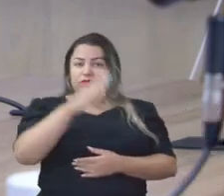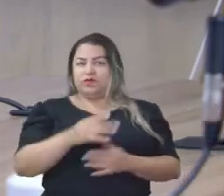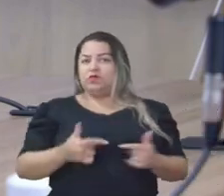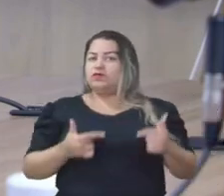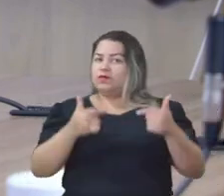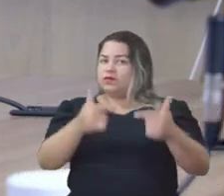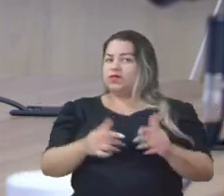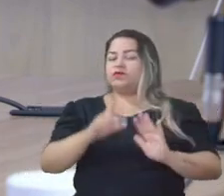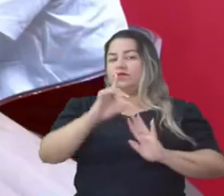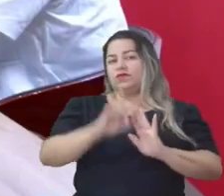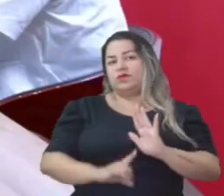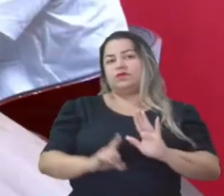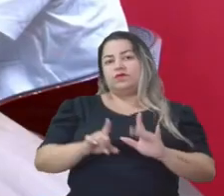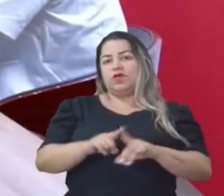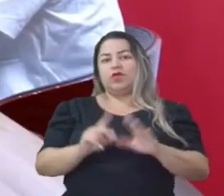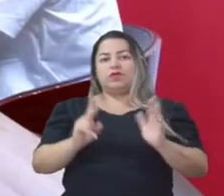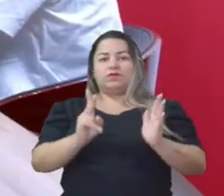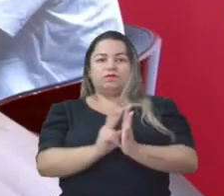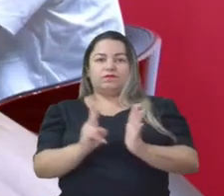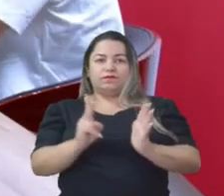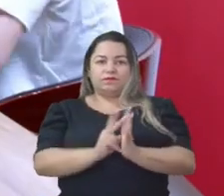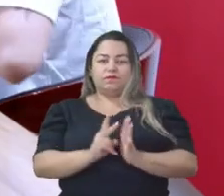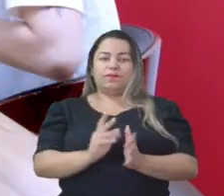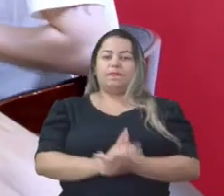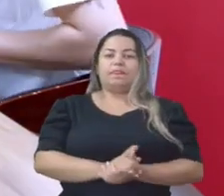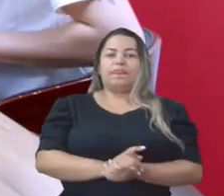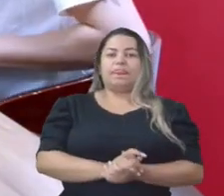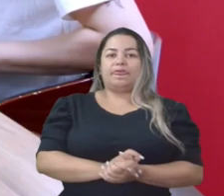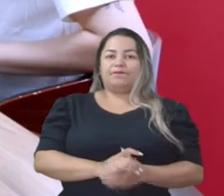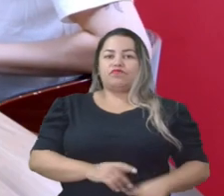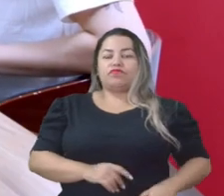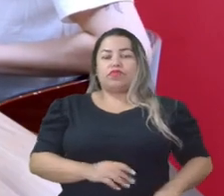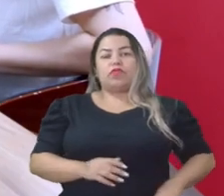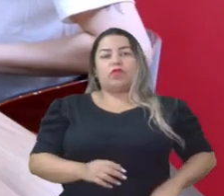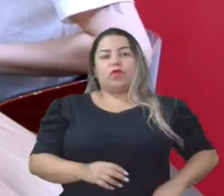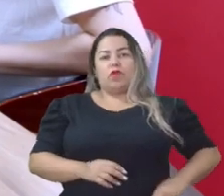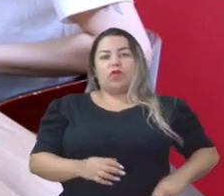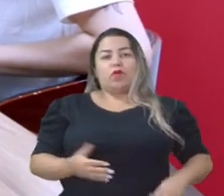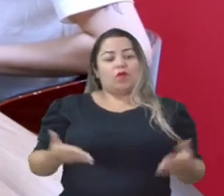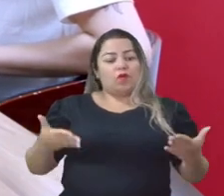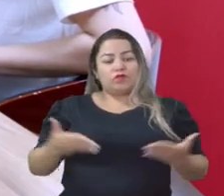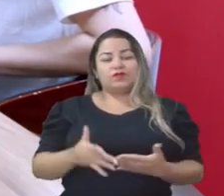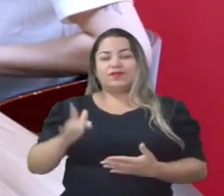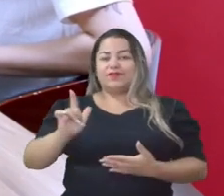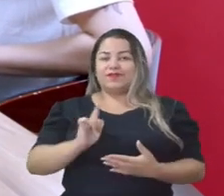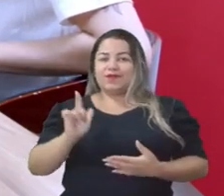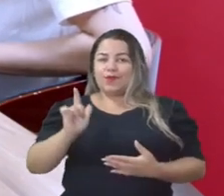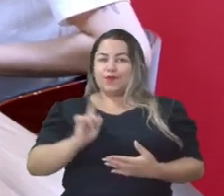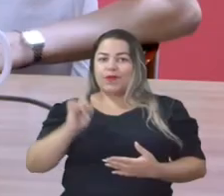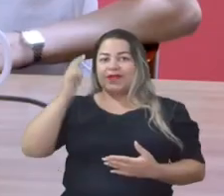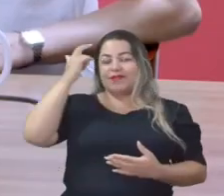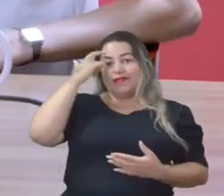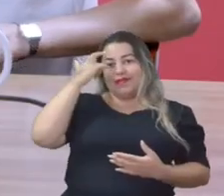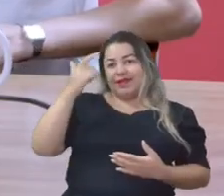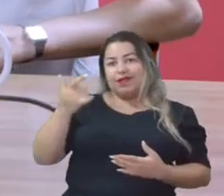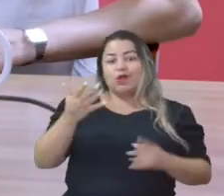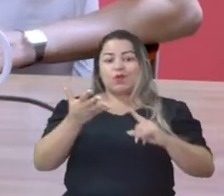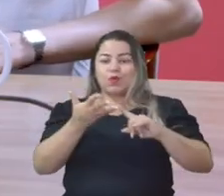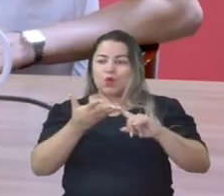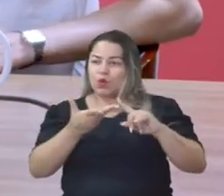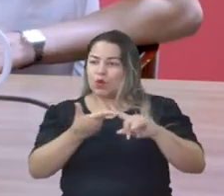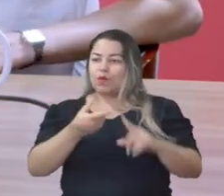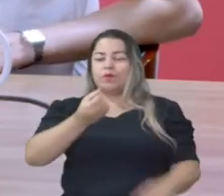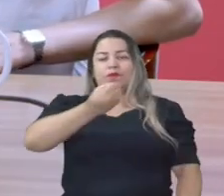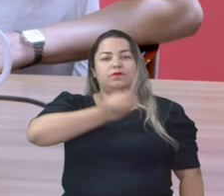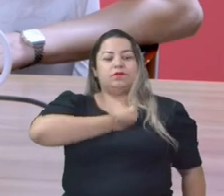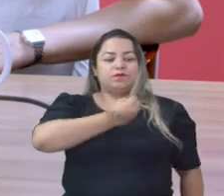pelos direitos indígenas, no final das contas. E existe hoje uma ideia de número de